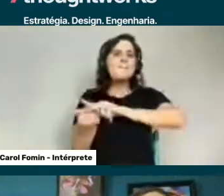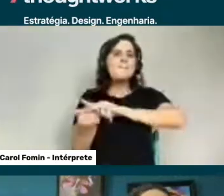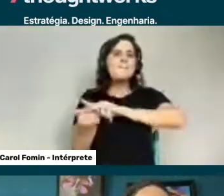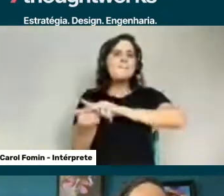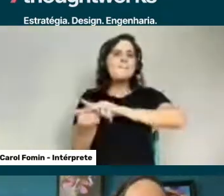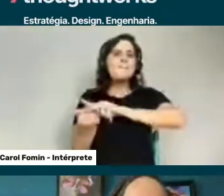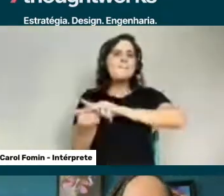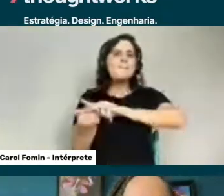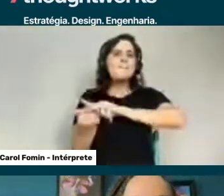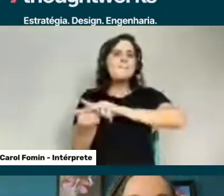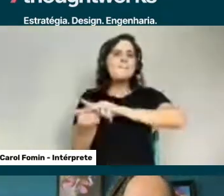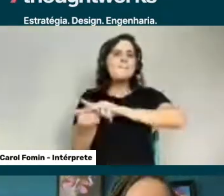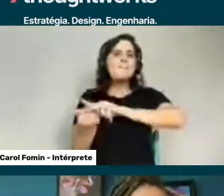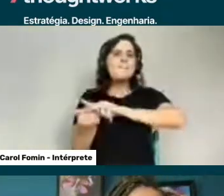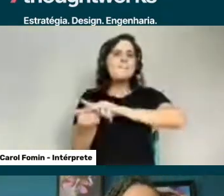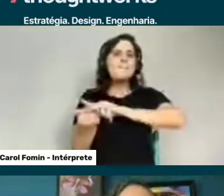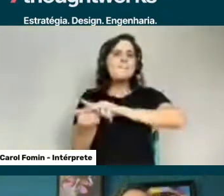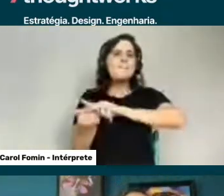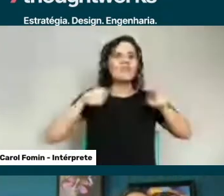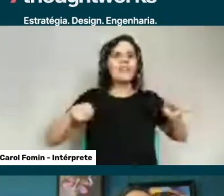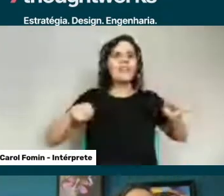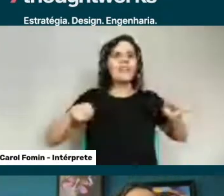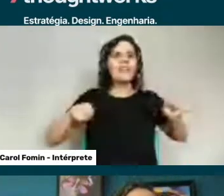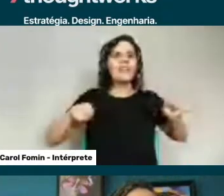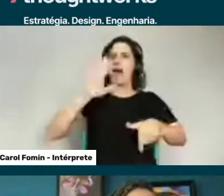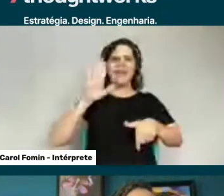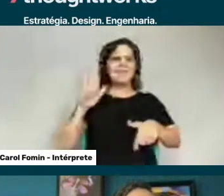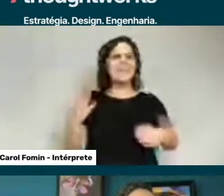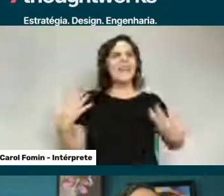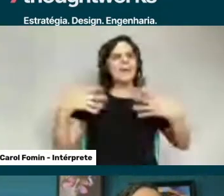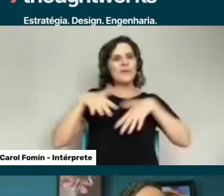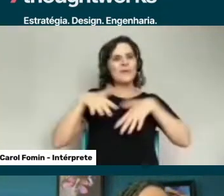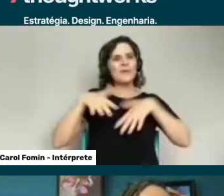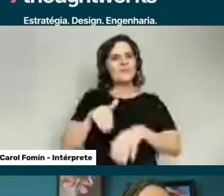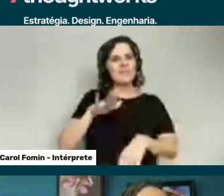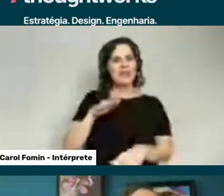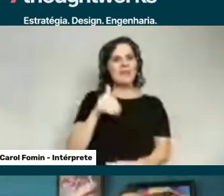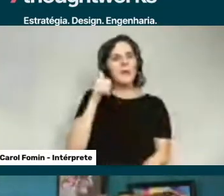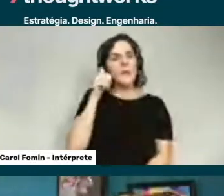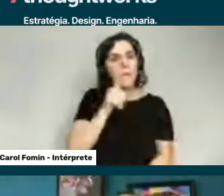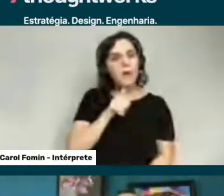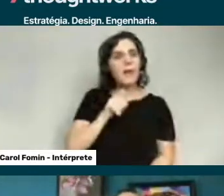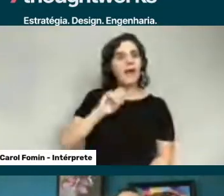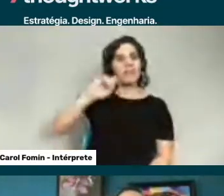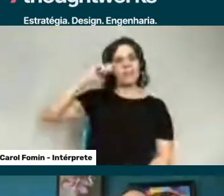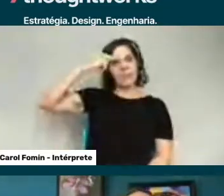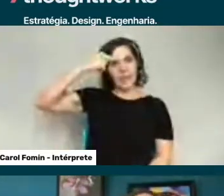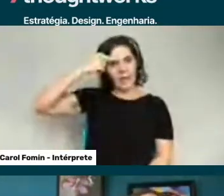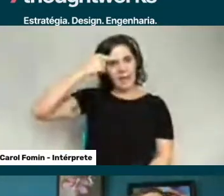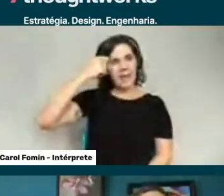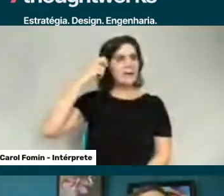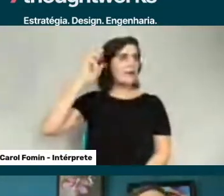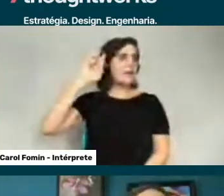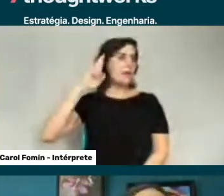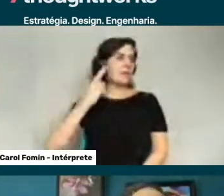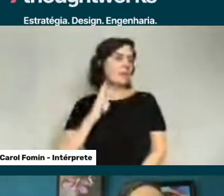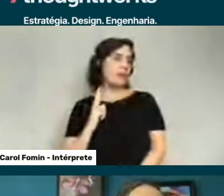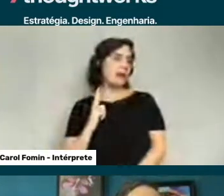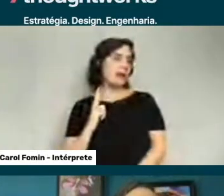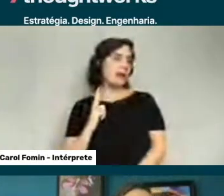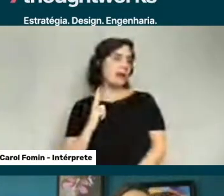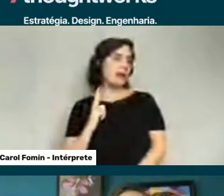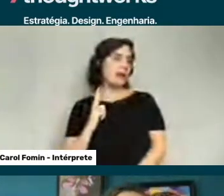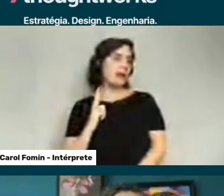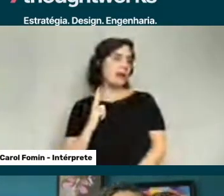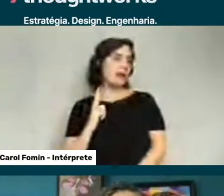ninguém de fora. Então, eu sou a Grazi Mendes, uma mulher negra, estou usando tranças nagô compridas, numa tonalidade